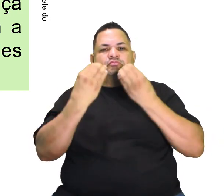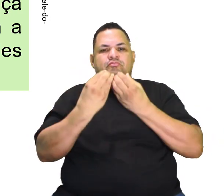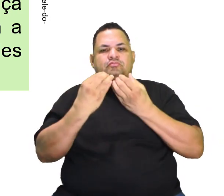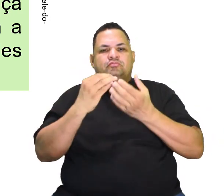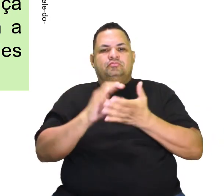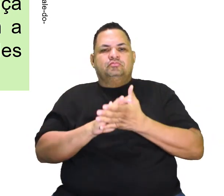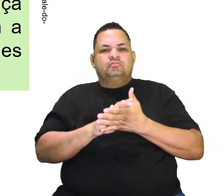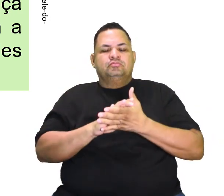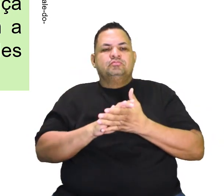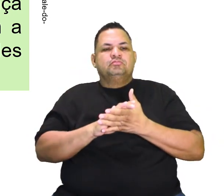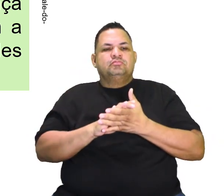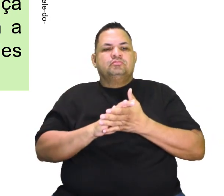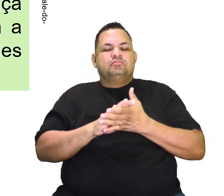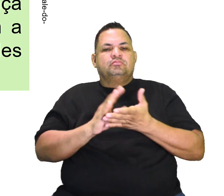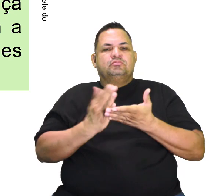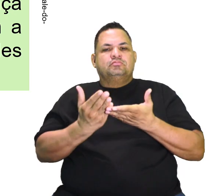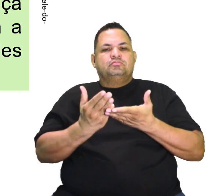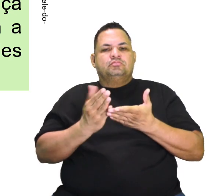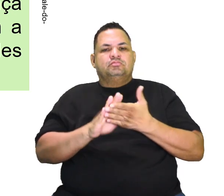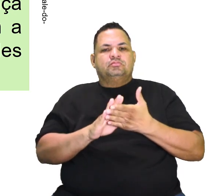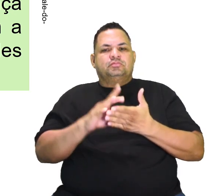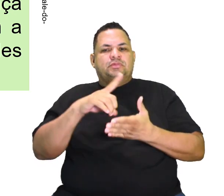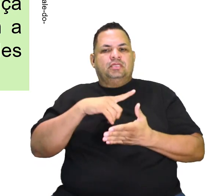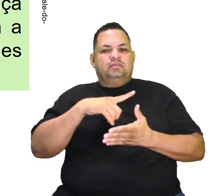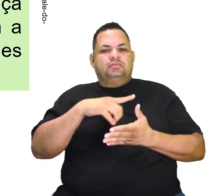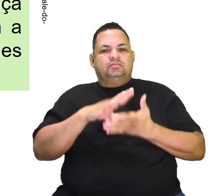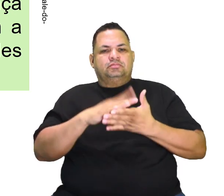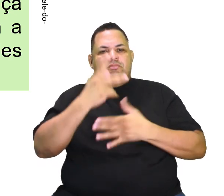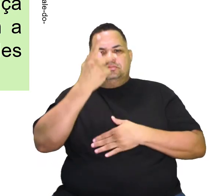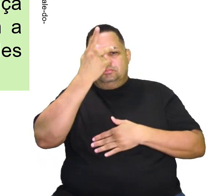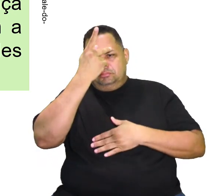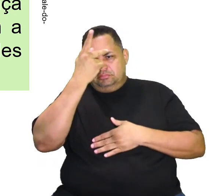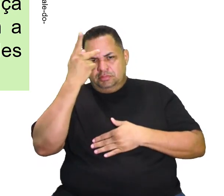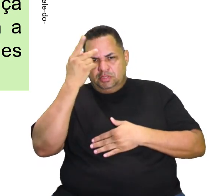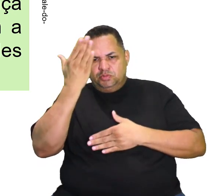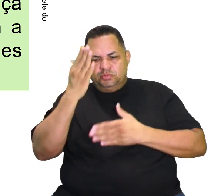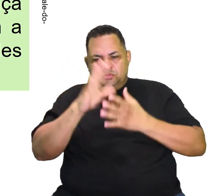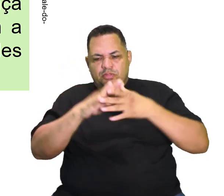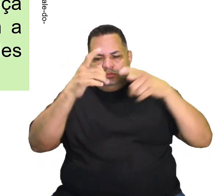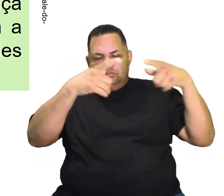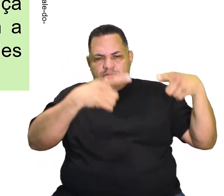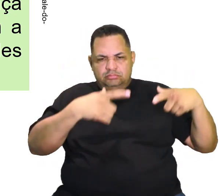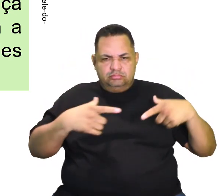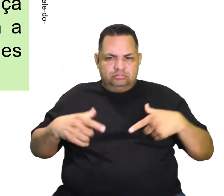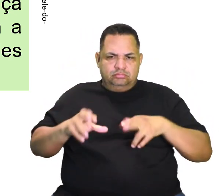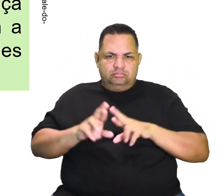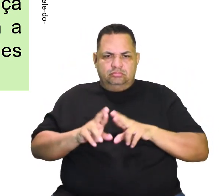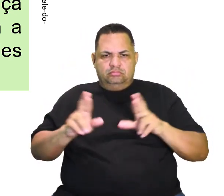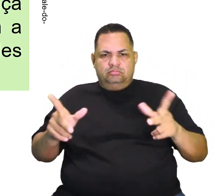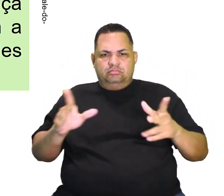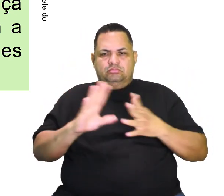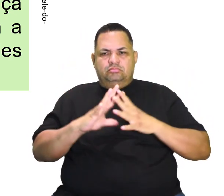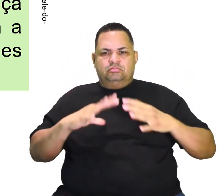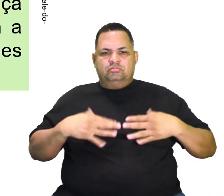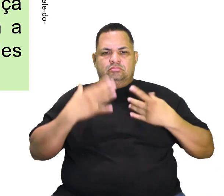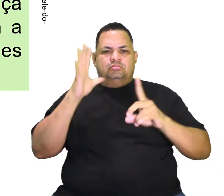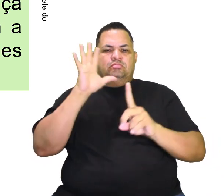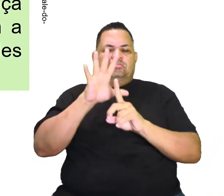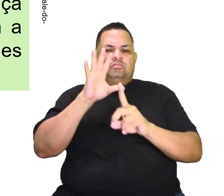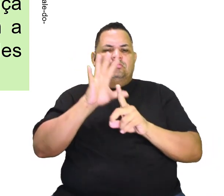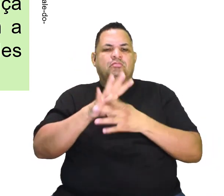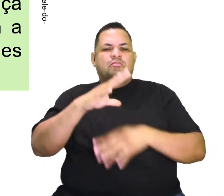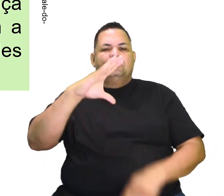comunidades, que são repletas de fiéis, procedentes de vários lugares. A festa tem